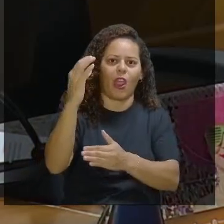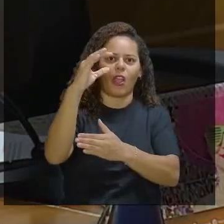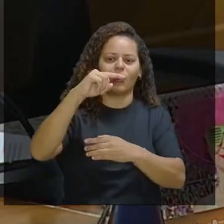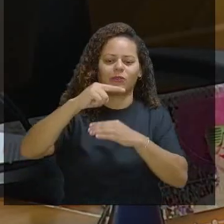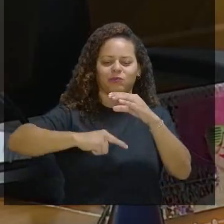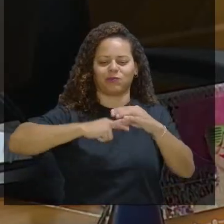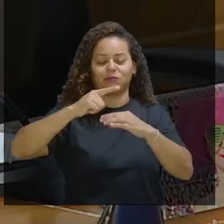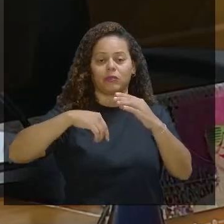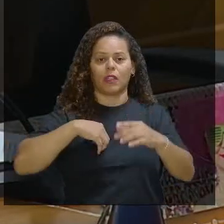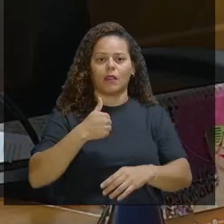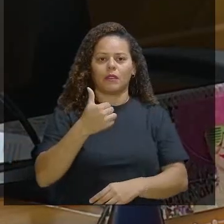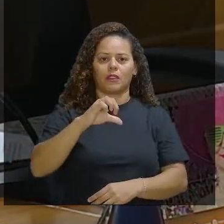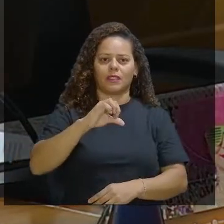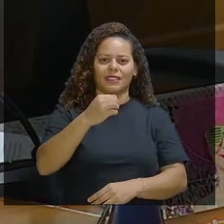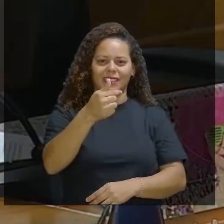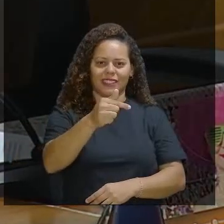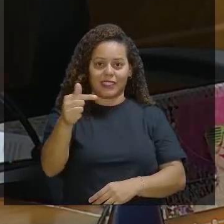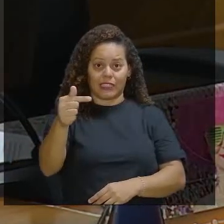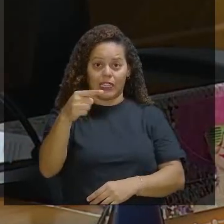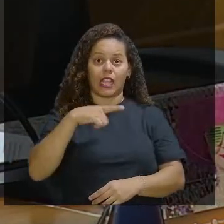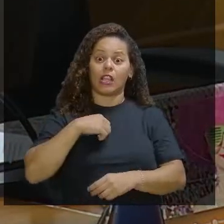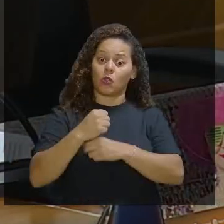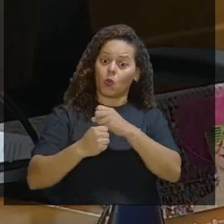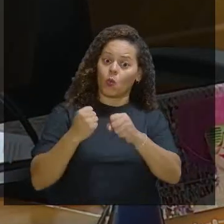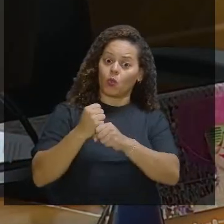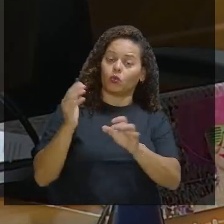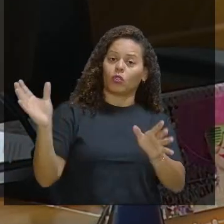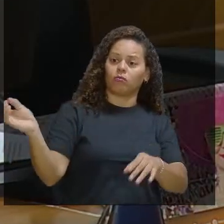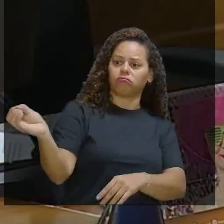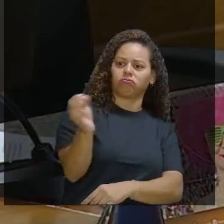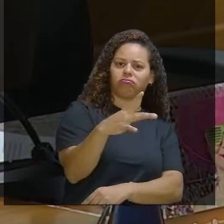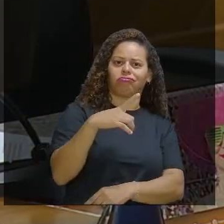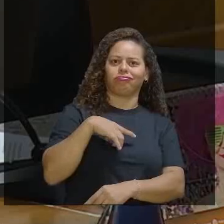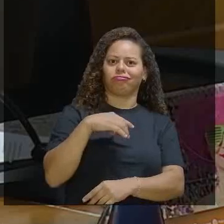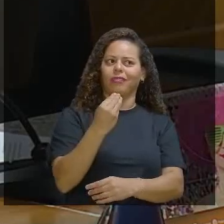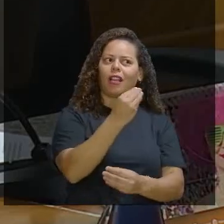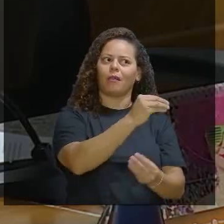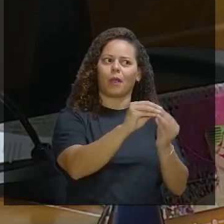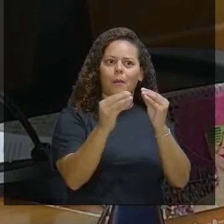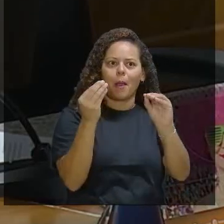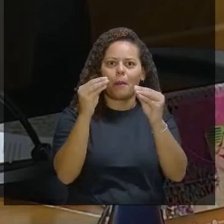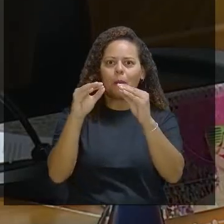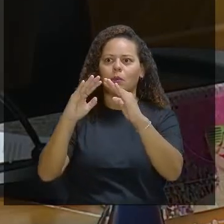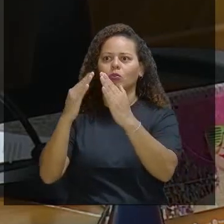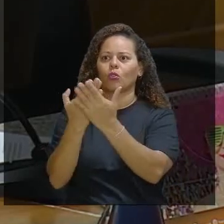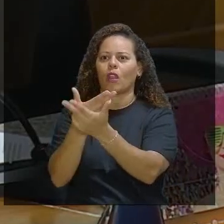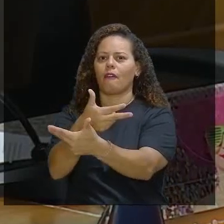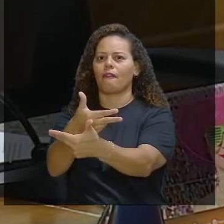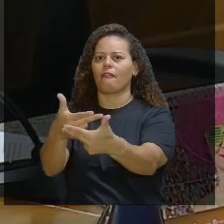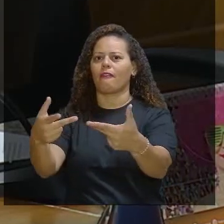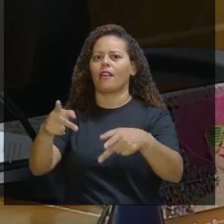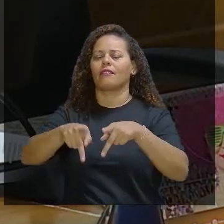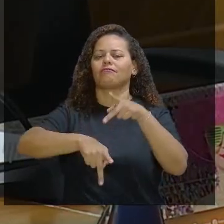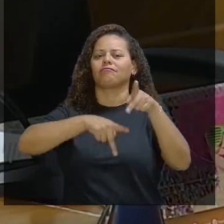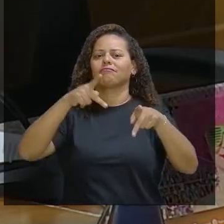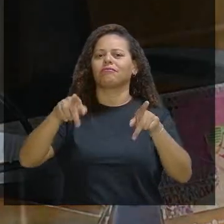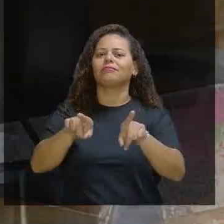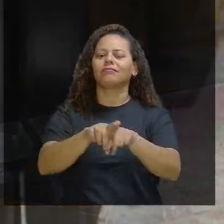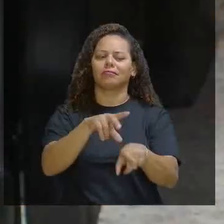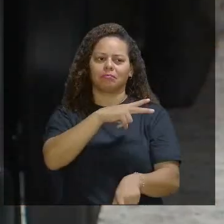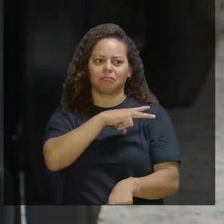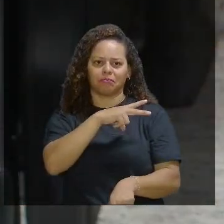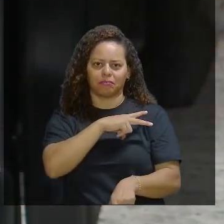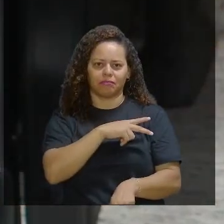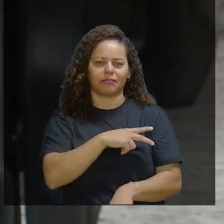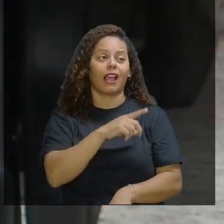em 1977 e amplamente adotada em escolas públicas e privadas no Brasil. Ainda em